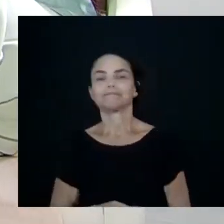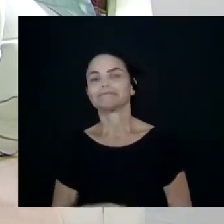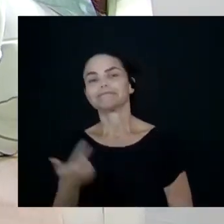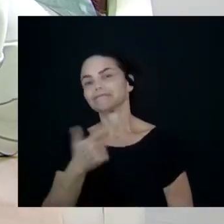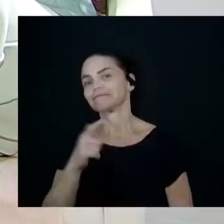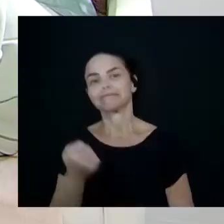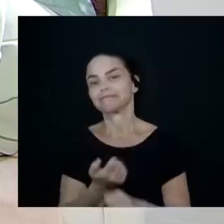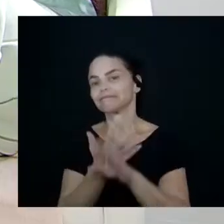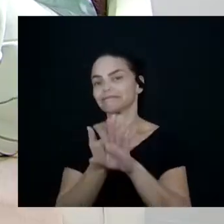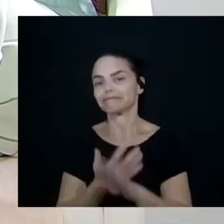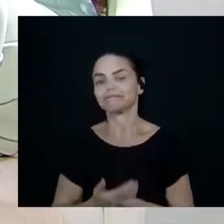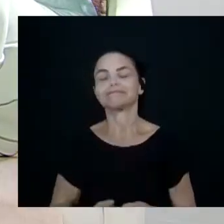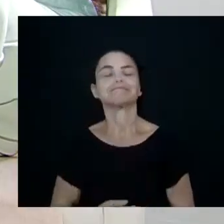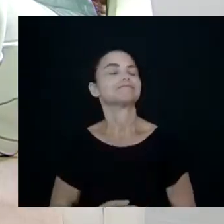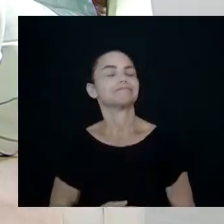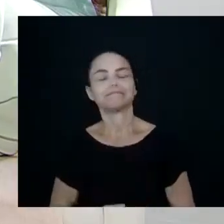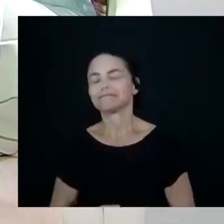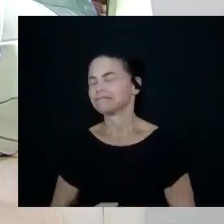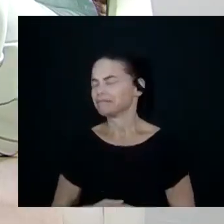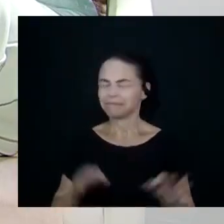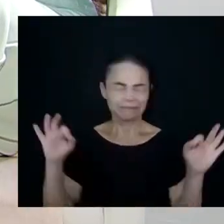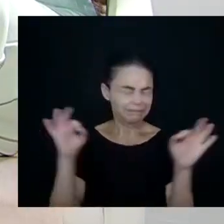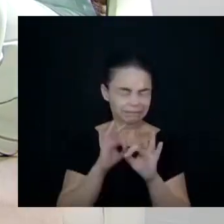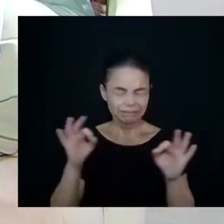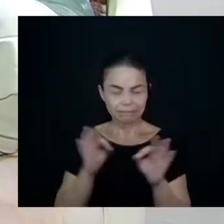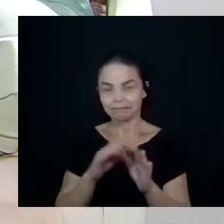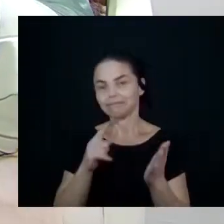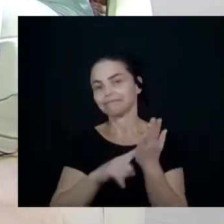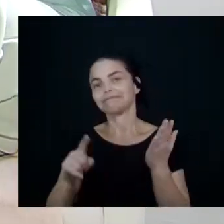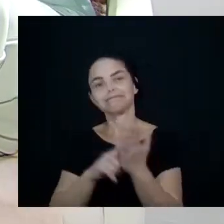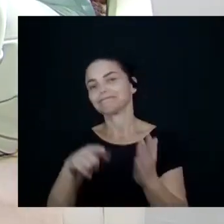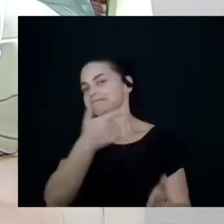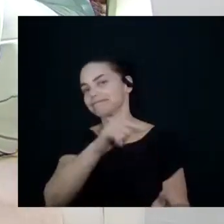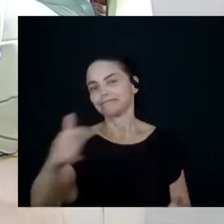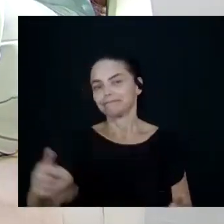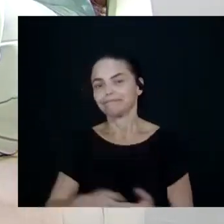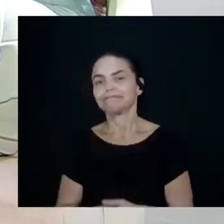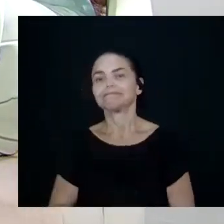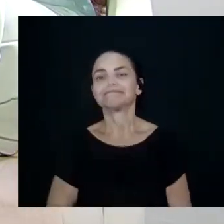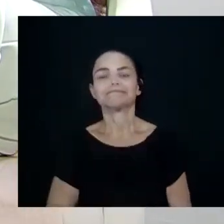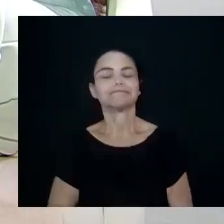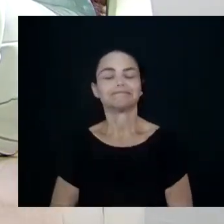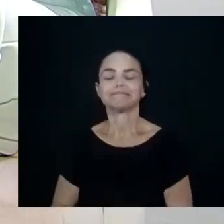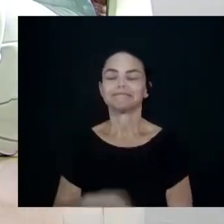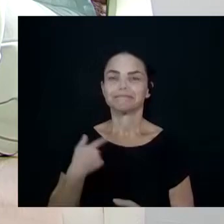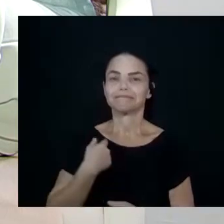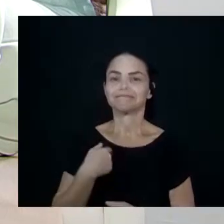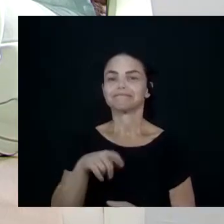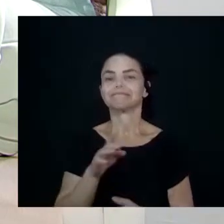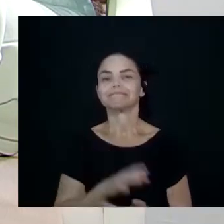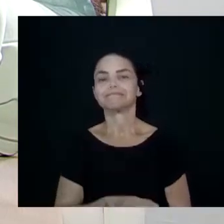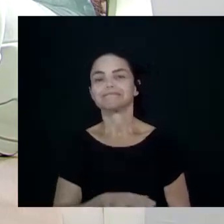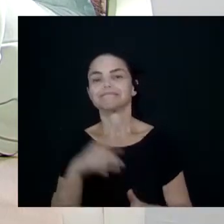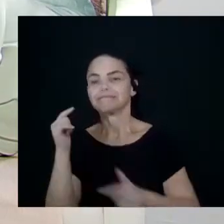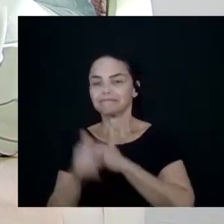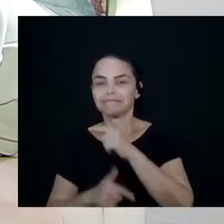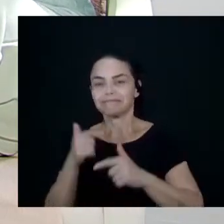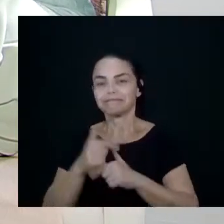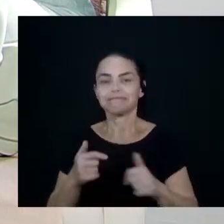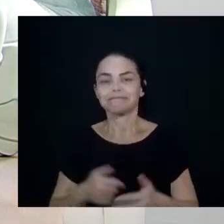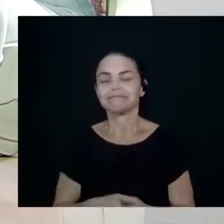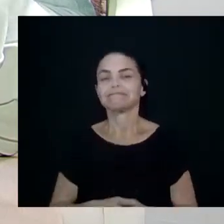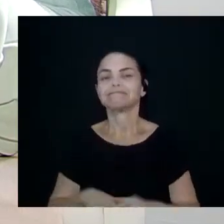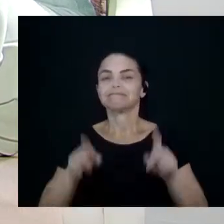nem online ainda, como é hoje. Não tinha nem celular, né? Não tinha nem celular, a gente trabalhava